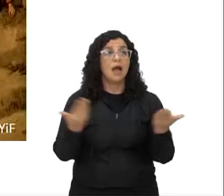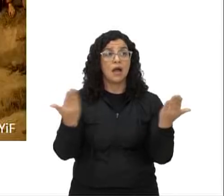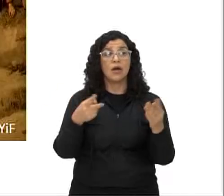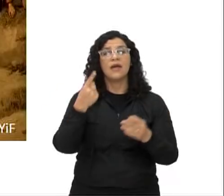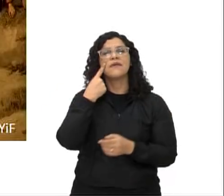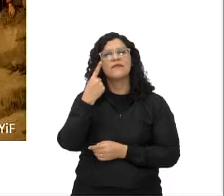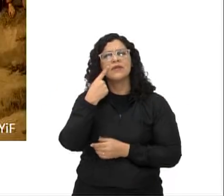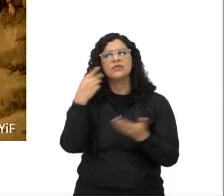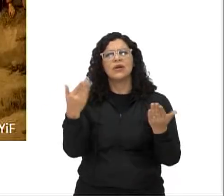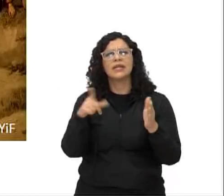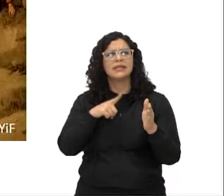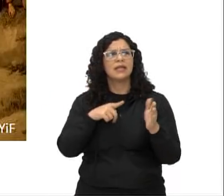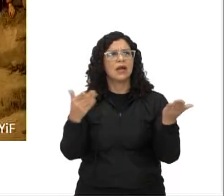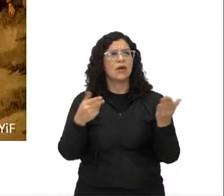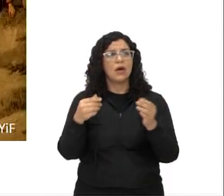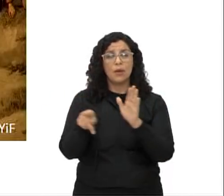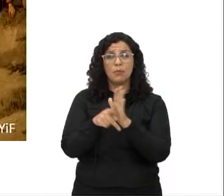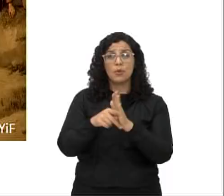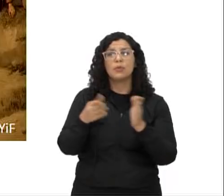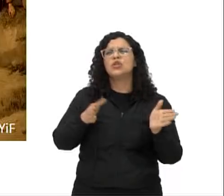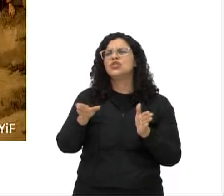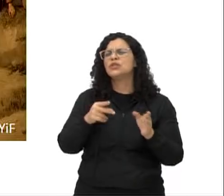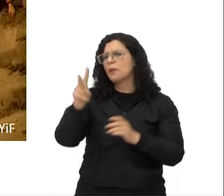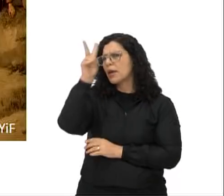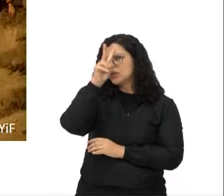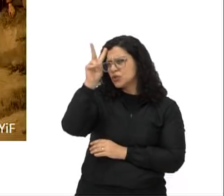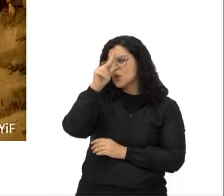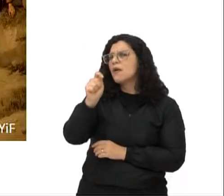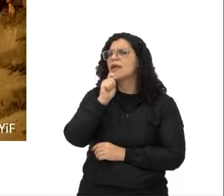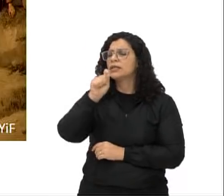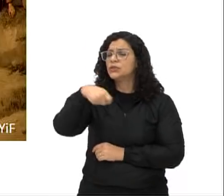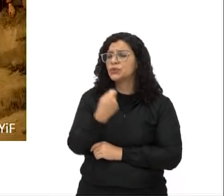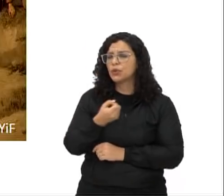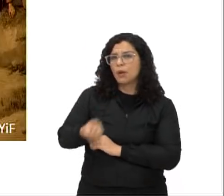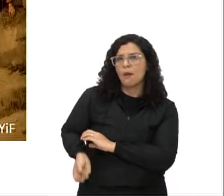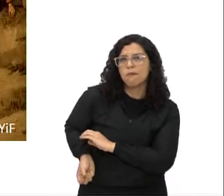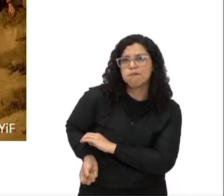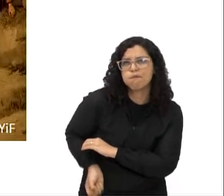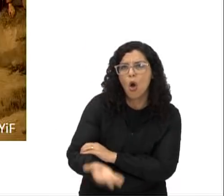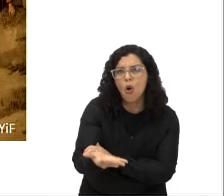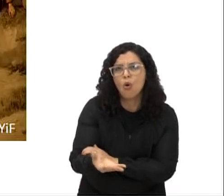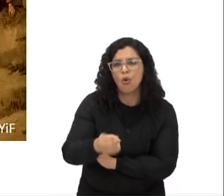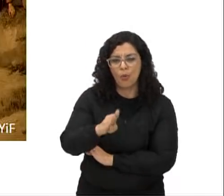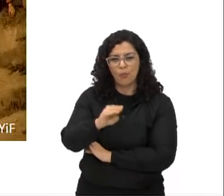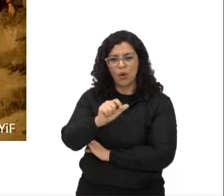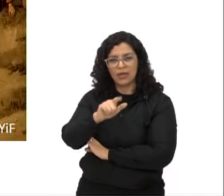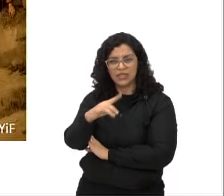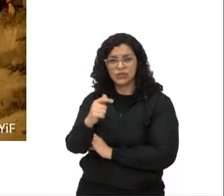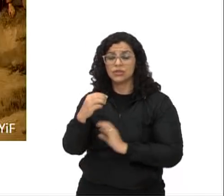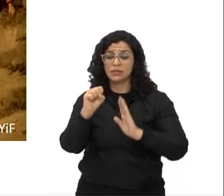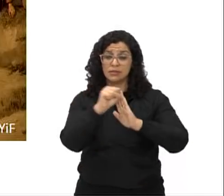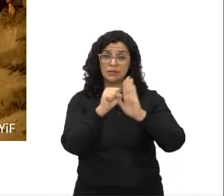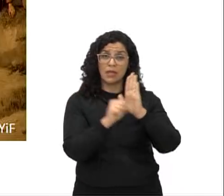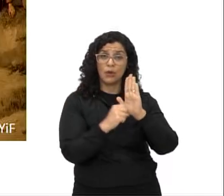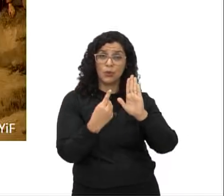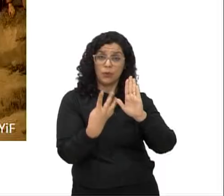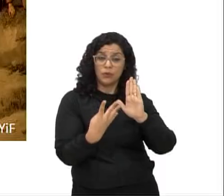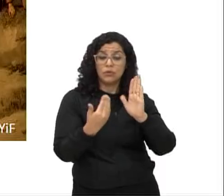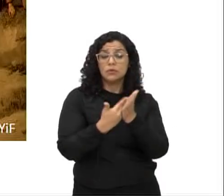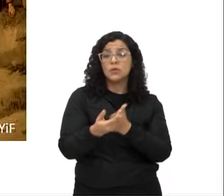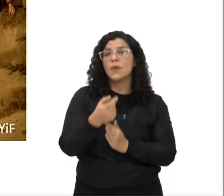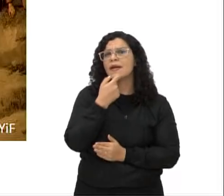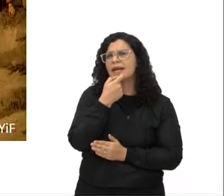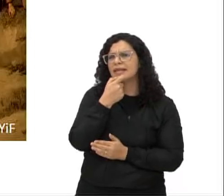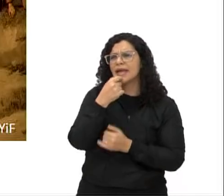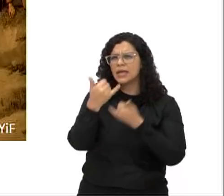Então temos, mais na situação histórica ainda do boliche, né, nós temos que no século XIV surgiu na Inglaterra um